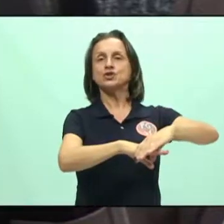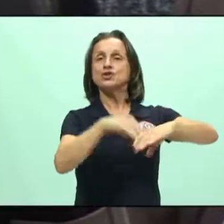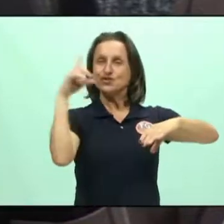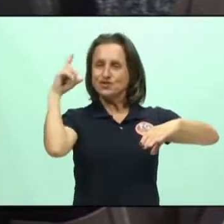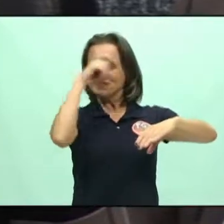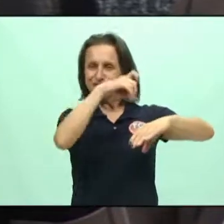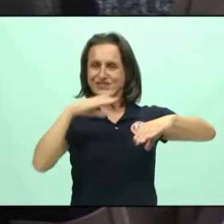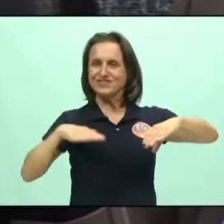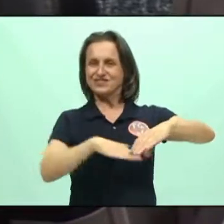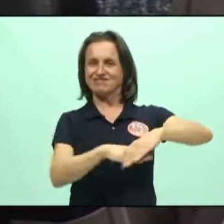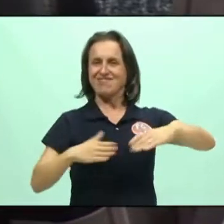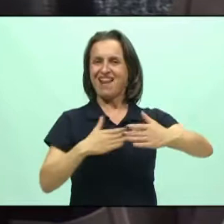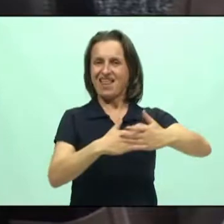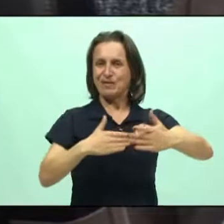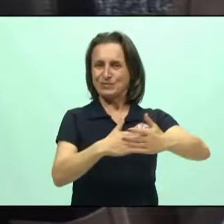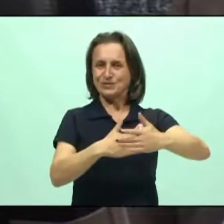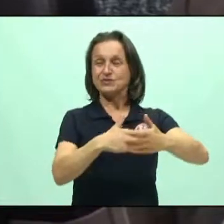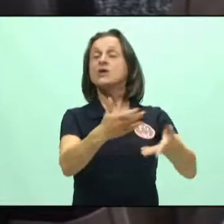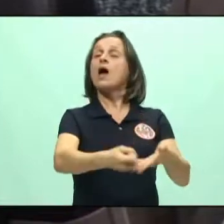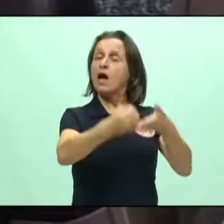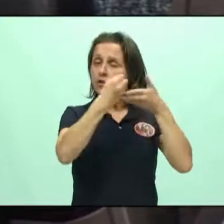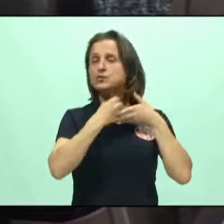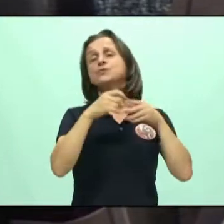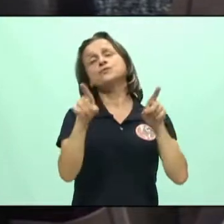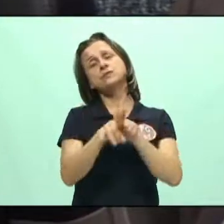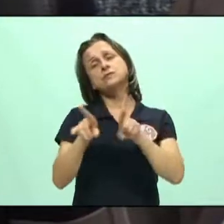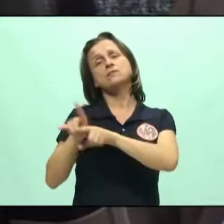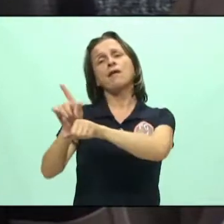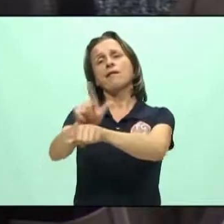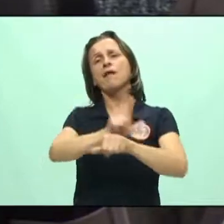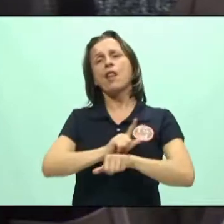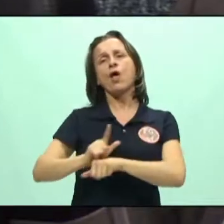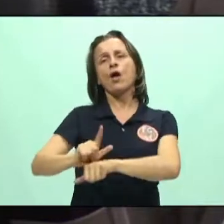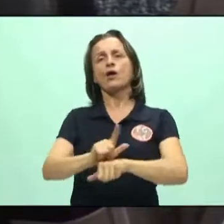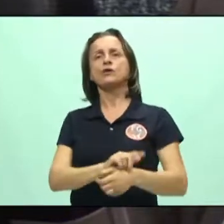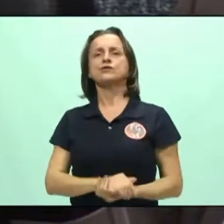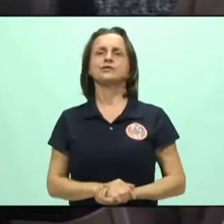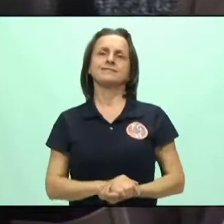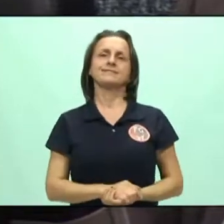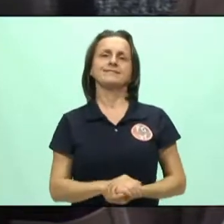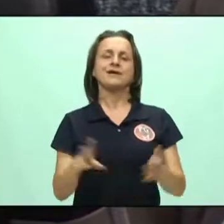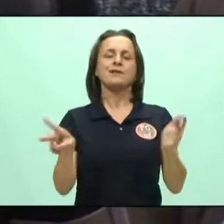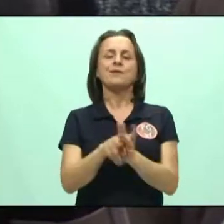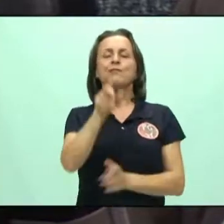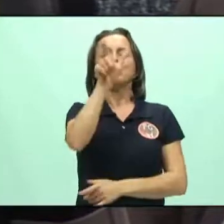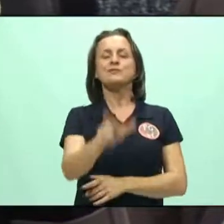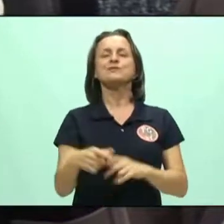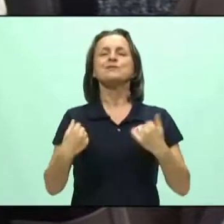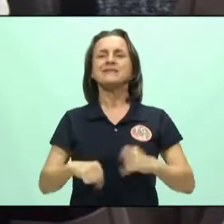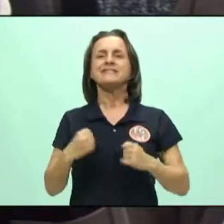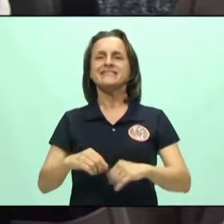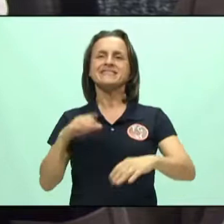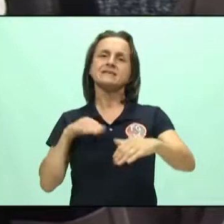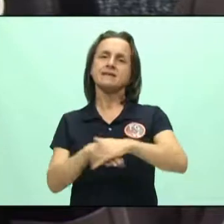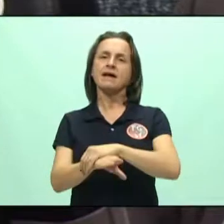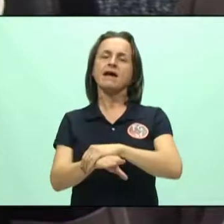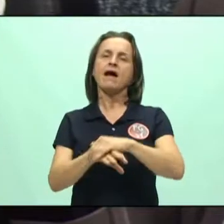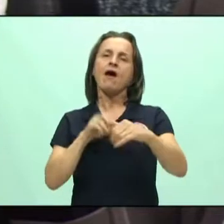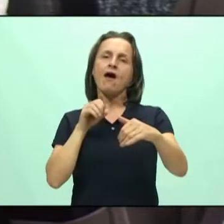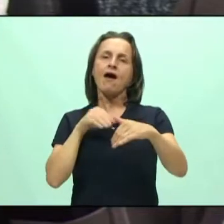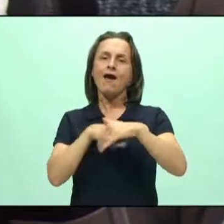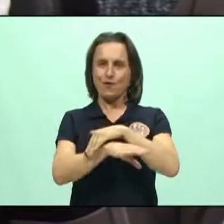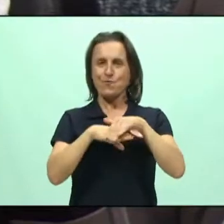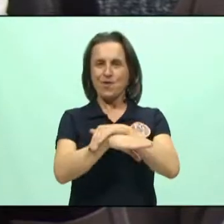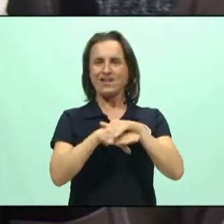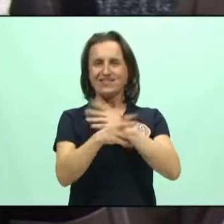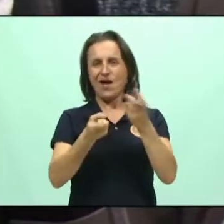sobretudo você ajuda além de tudo o comércio e o comerciante particular que precisa dessas vagas de estacionamento para ganhar dinheiro para